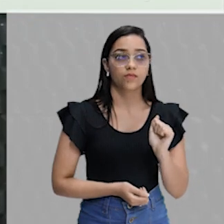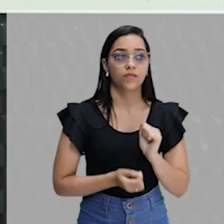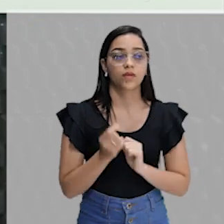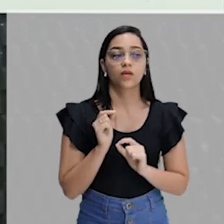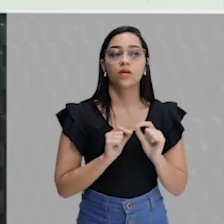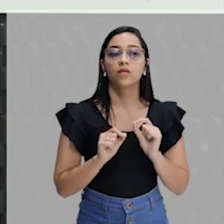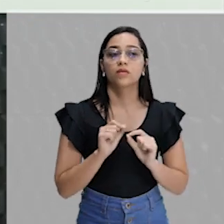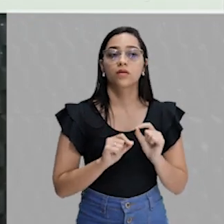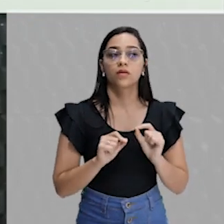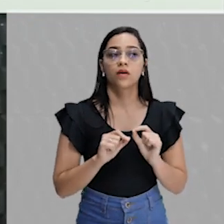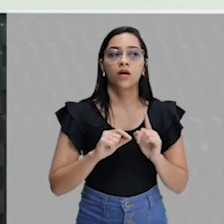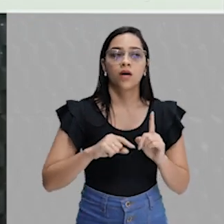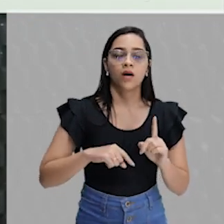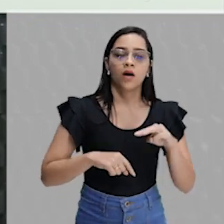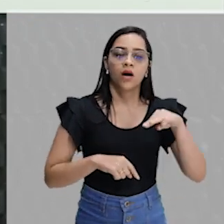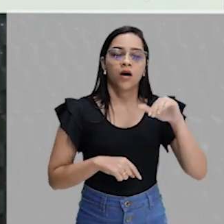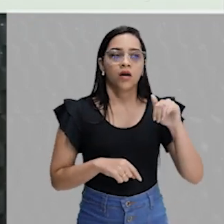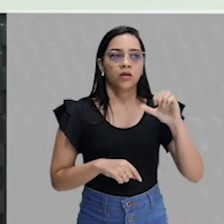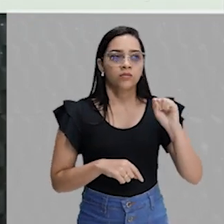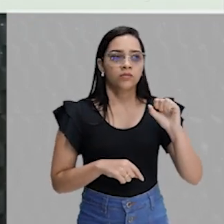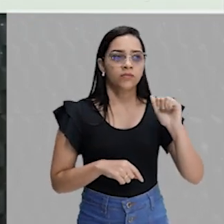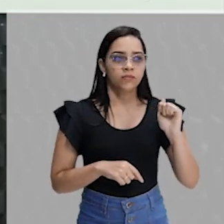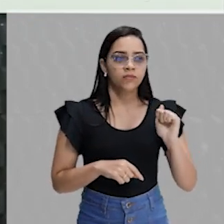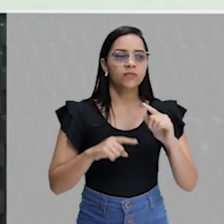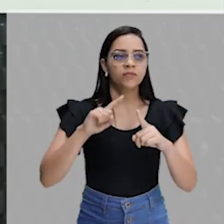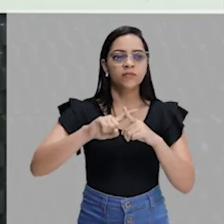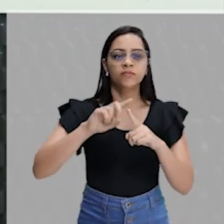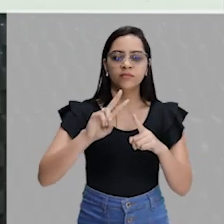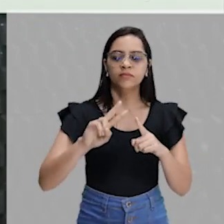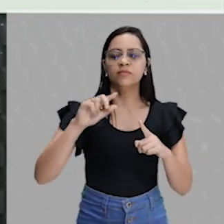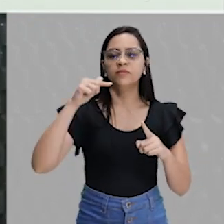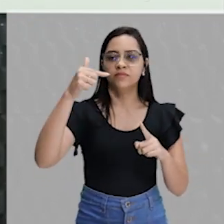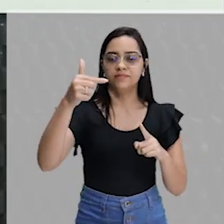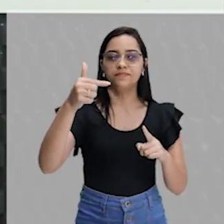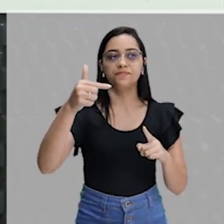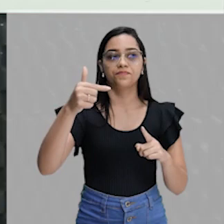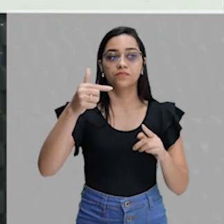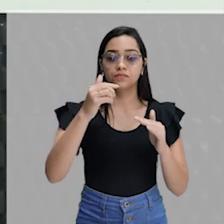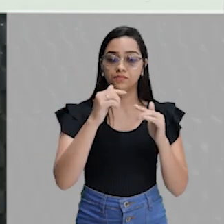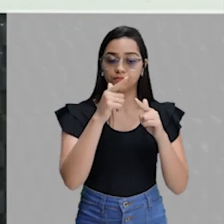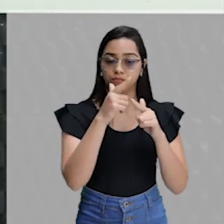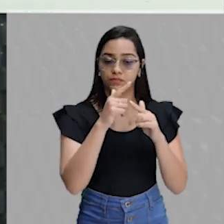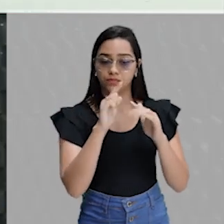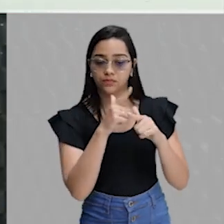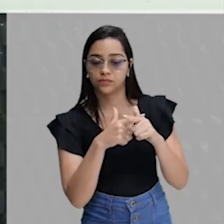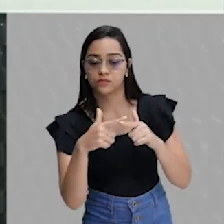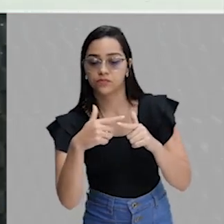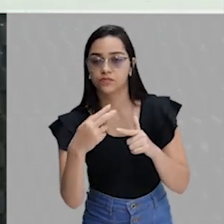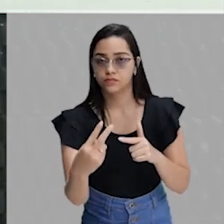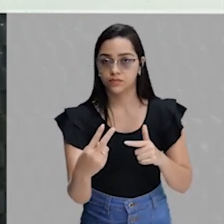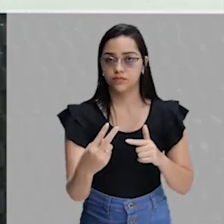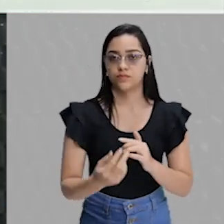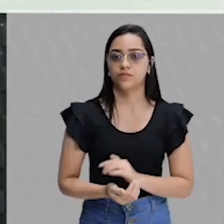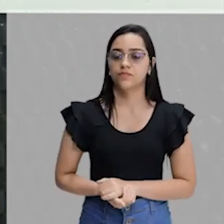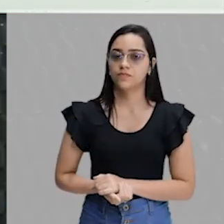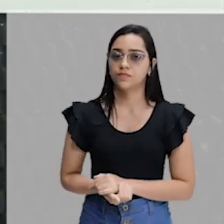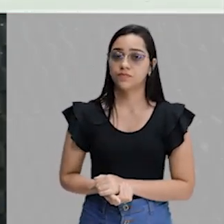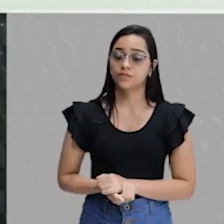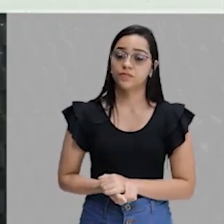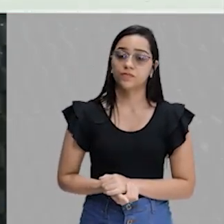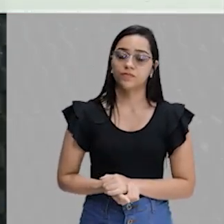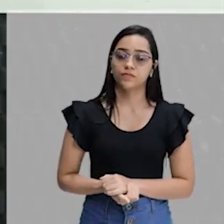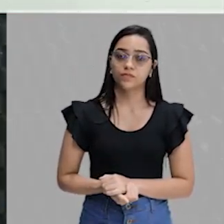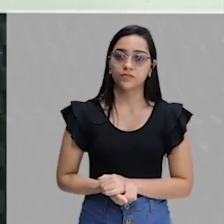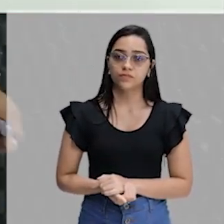ele é massa, velocidade ao quadrado, sobre 2. Ok?